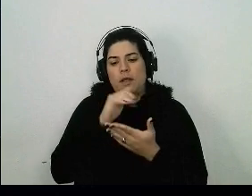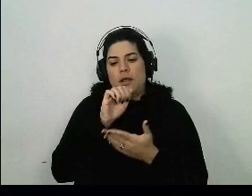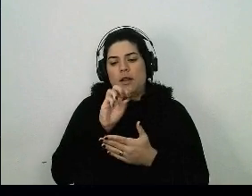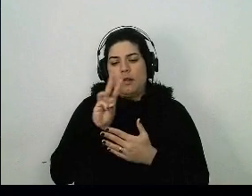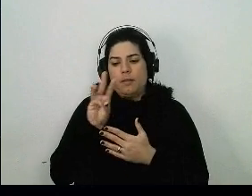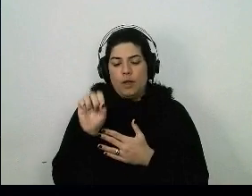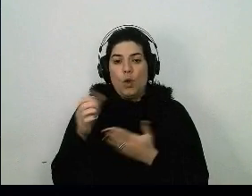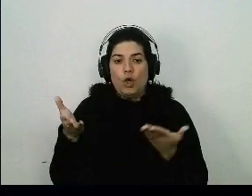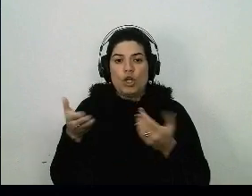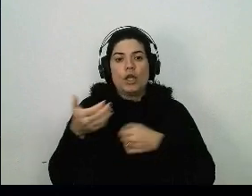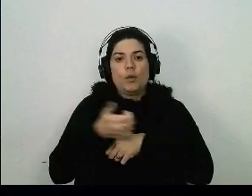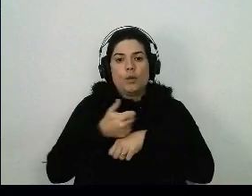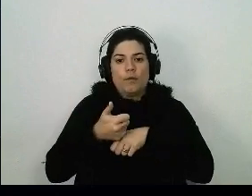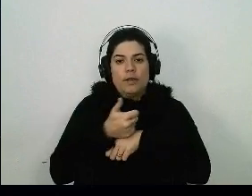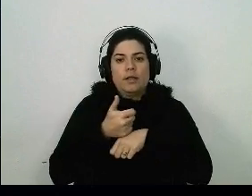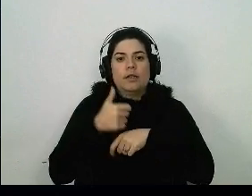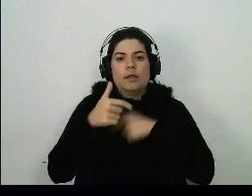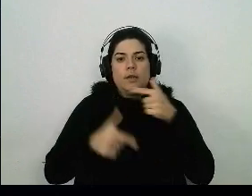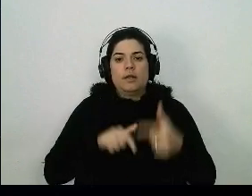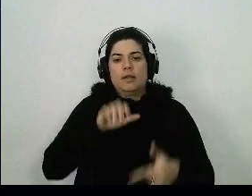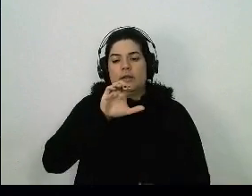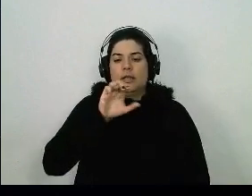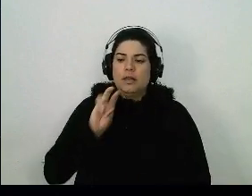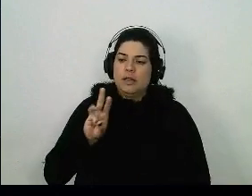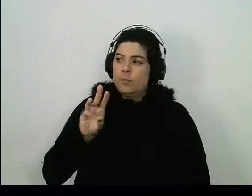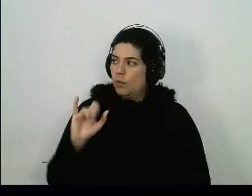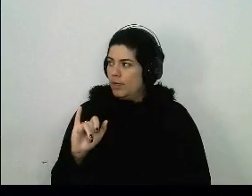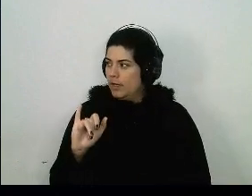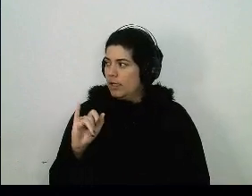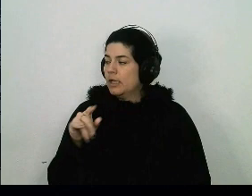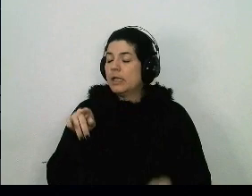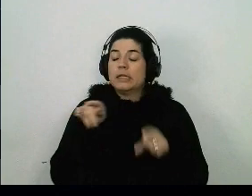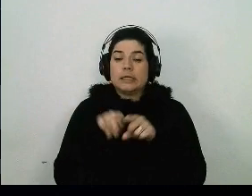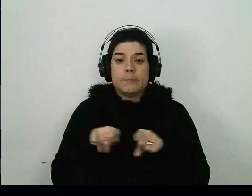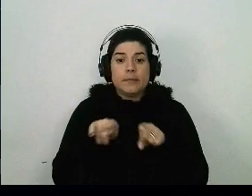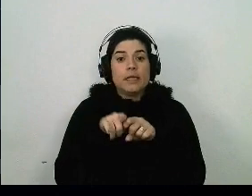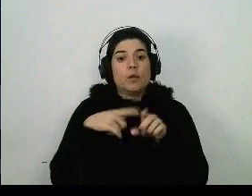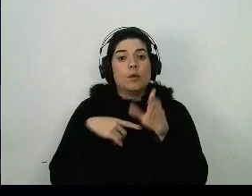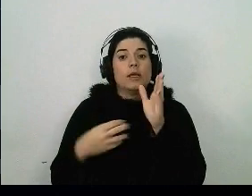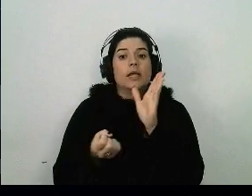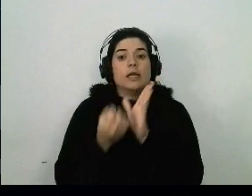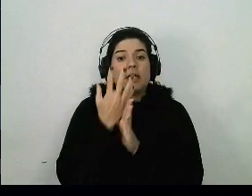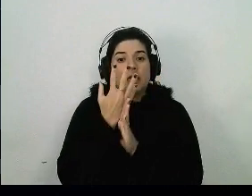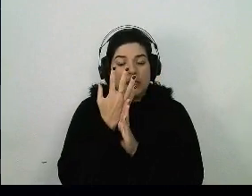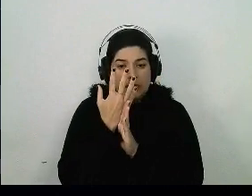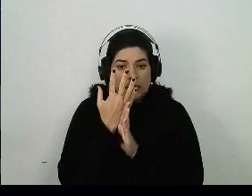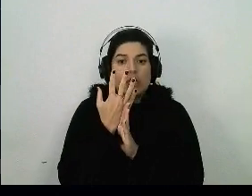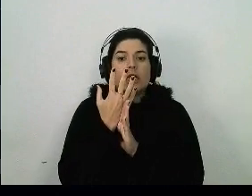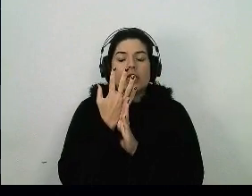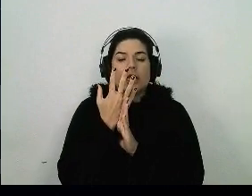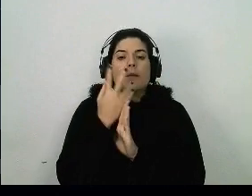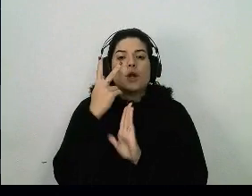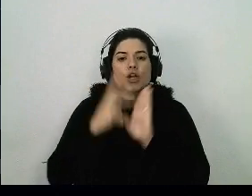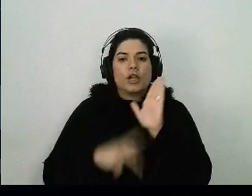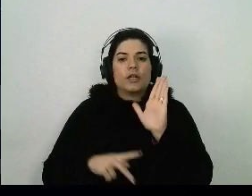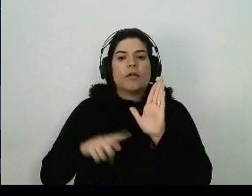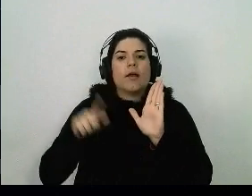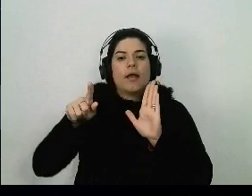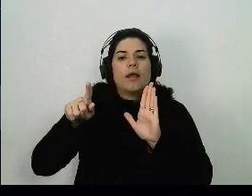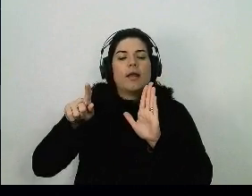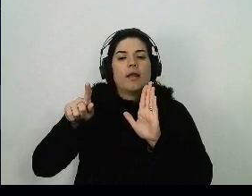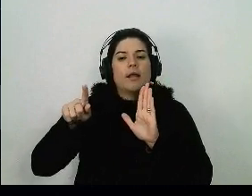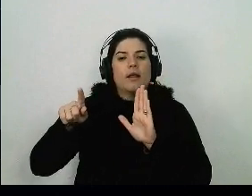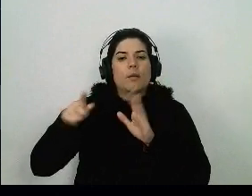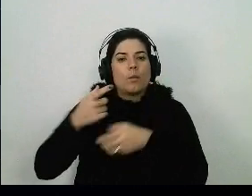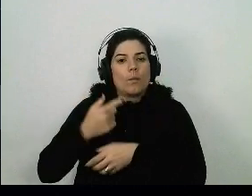da CWI e também sou idealizador do projeto Sertão Será Cloud, que é um projeto que visa o quê? Trazer